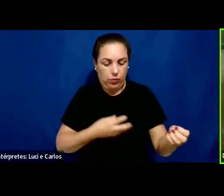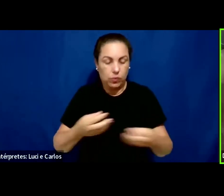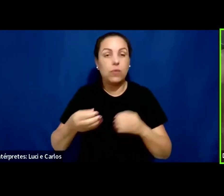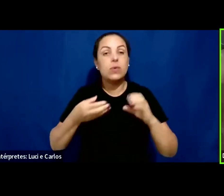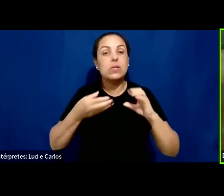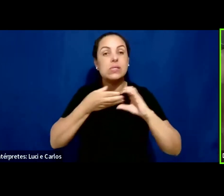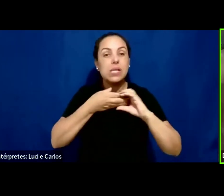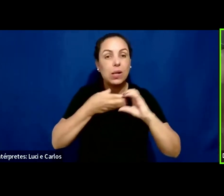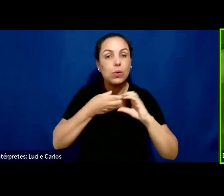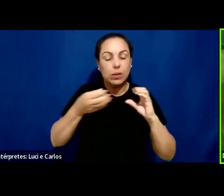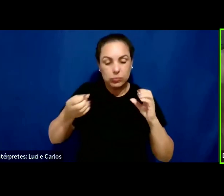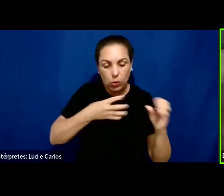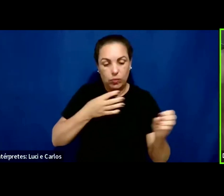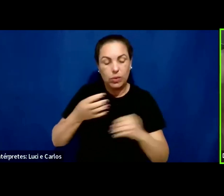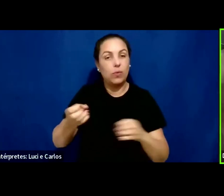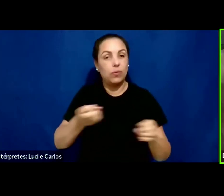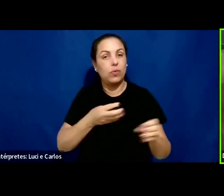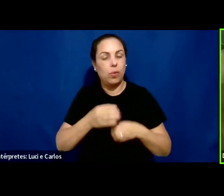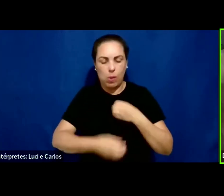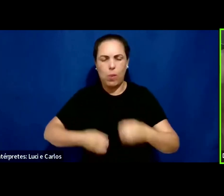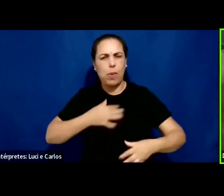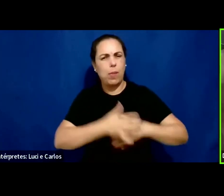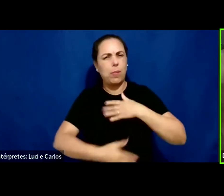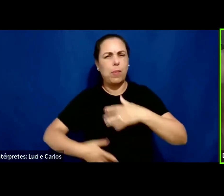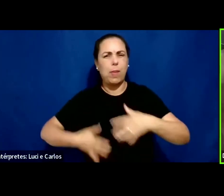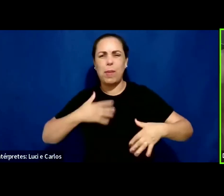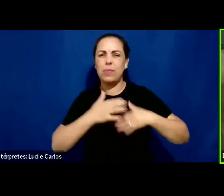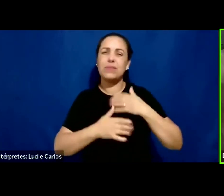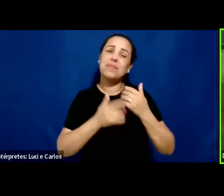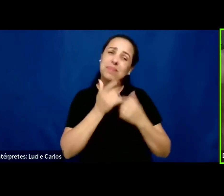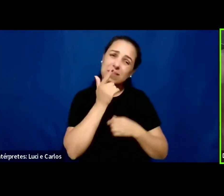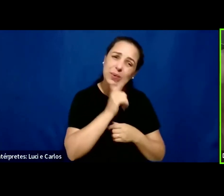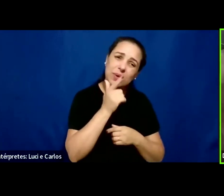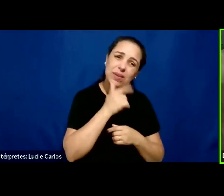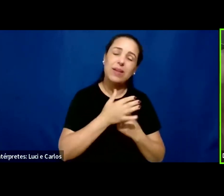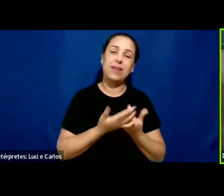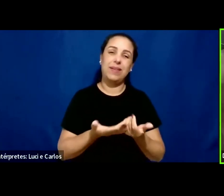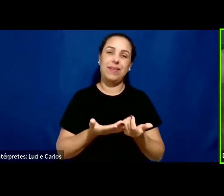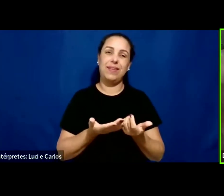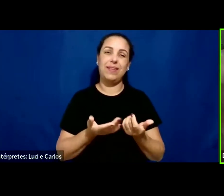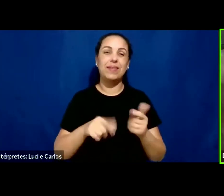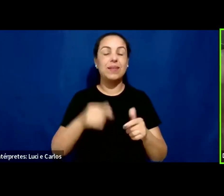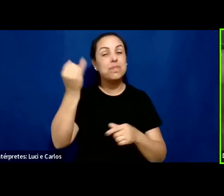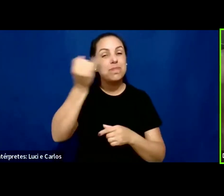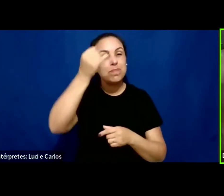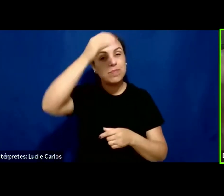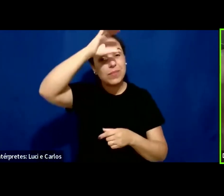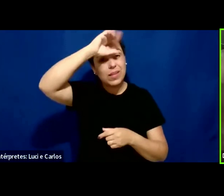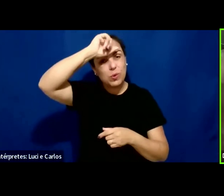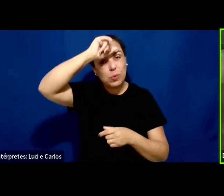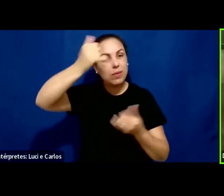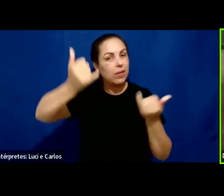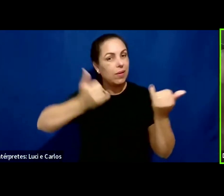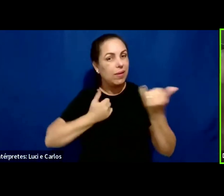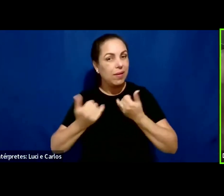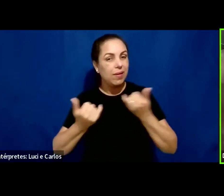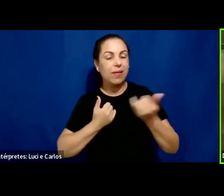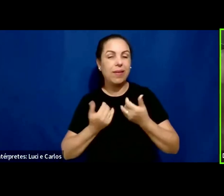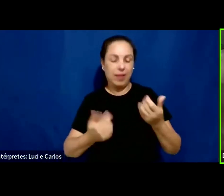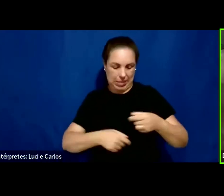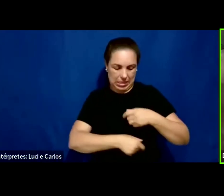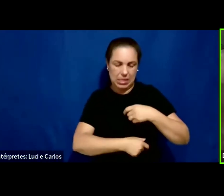é entender e compreender como é que funciona o nosso intestino. Você quer ter vida